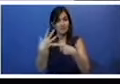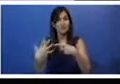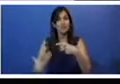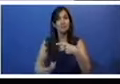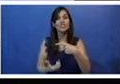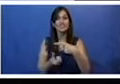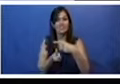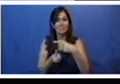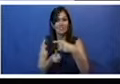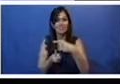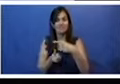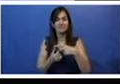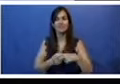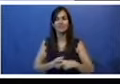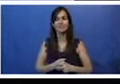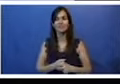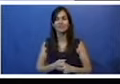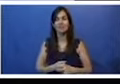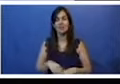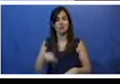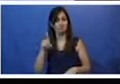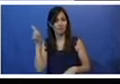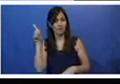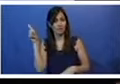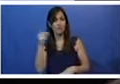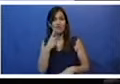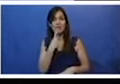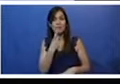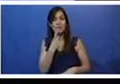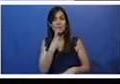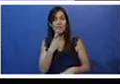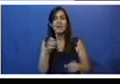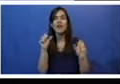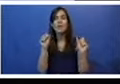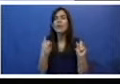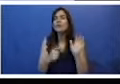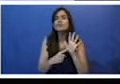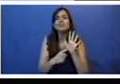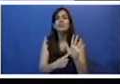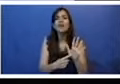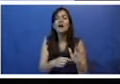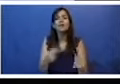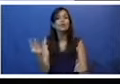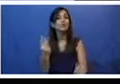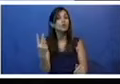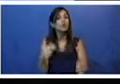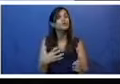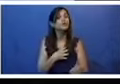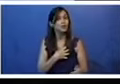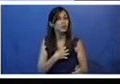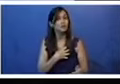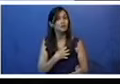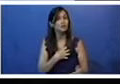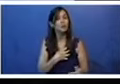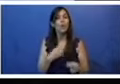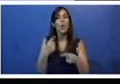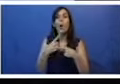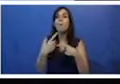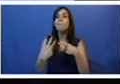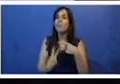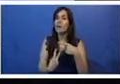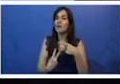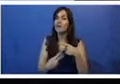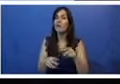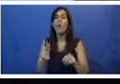3 seos então essa parte vermelha ela pode ser indicada de duas formas fracionárias meio